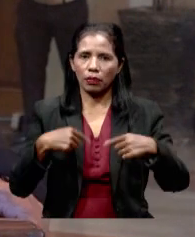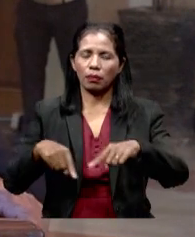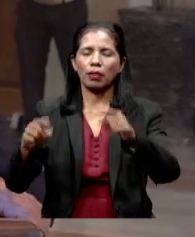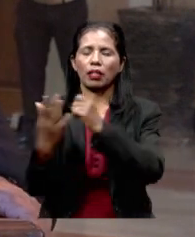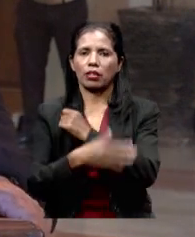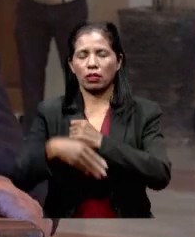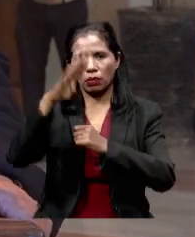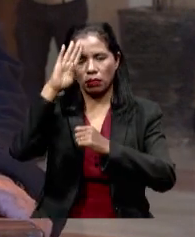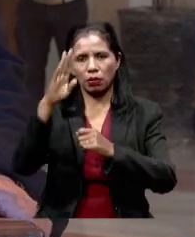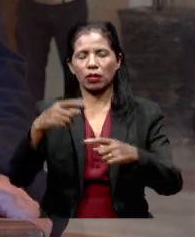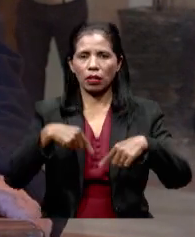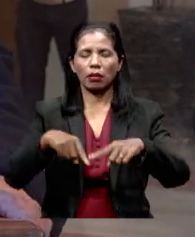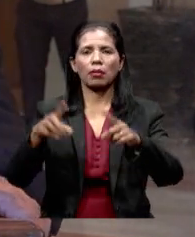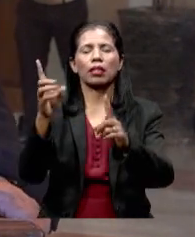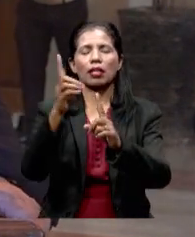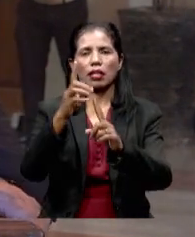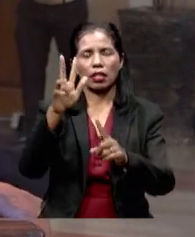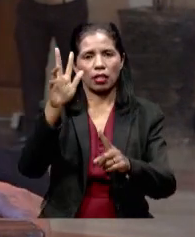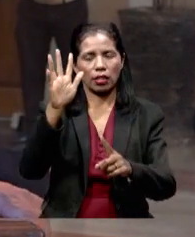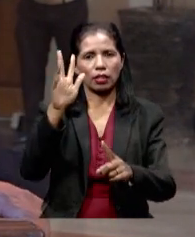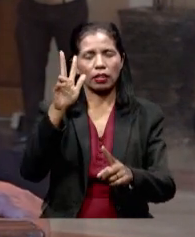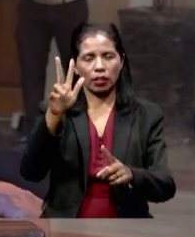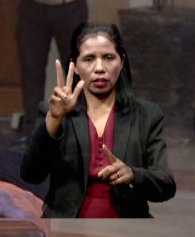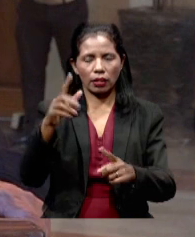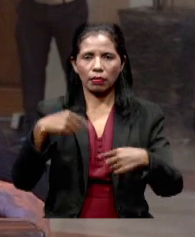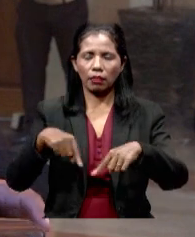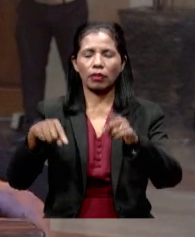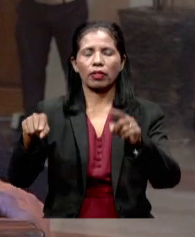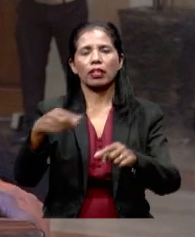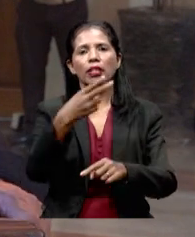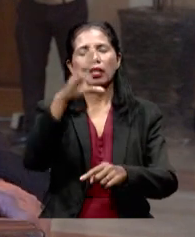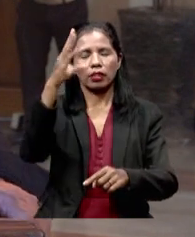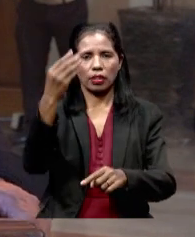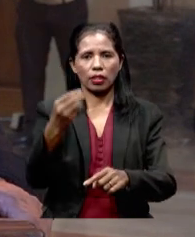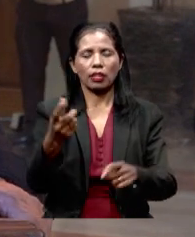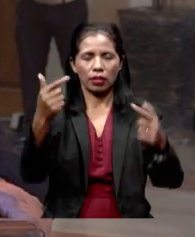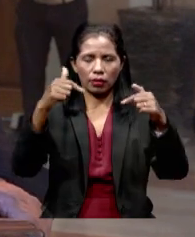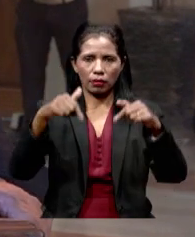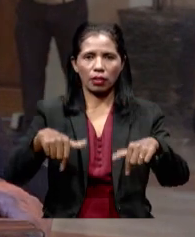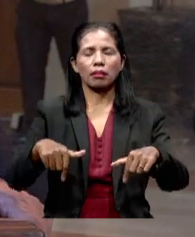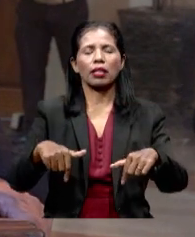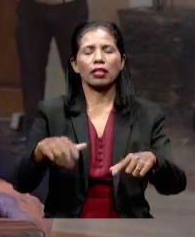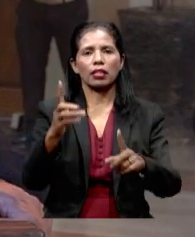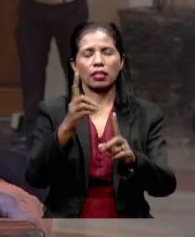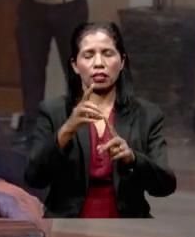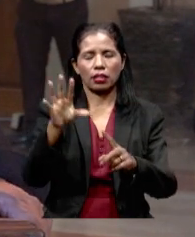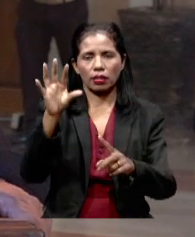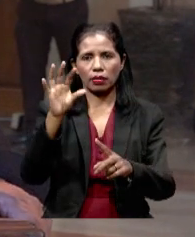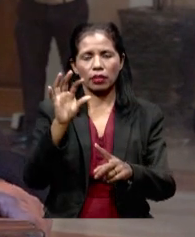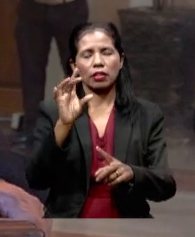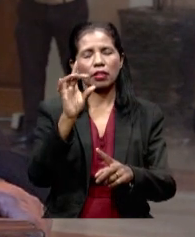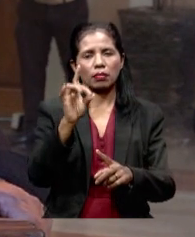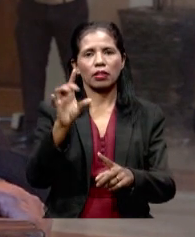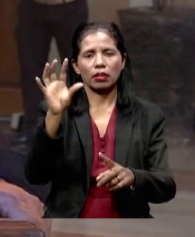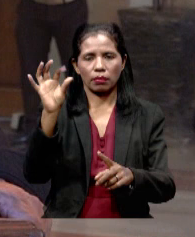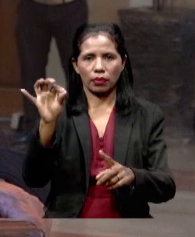que arrancar dia 13. Se eu vá a Carique Jacarta, vai saber a Sian, fila em dia 8, dia 9. Loro Rua Tolo Deite, arranco